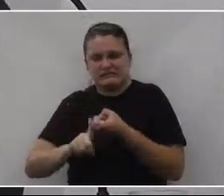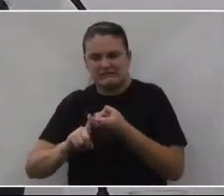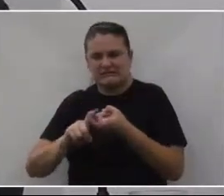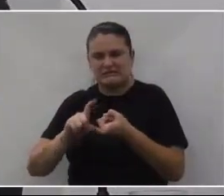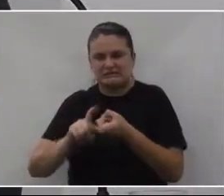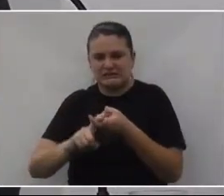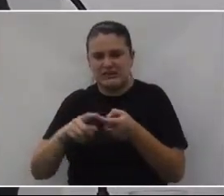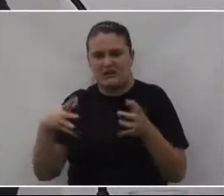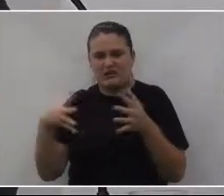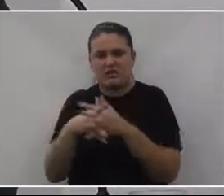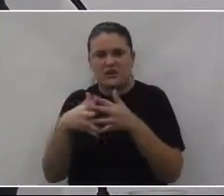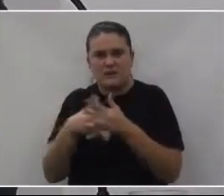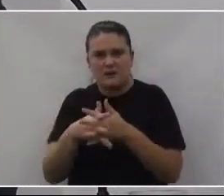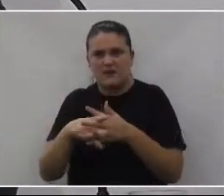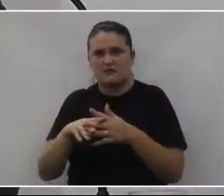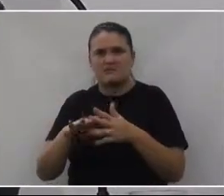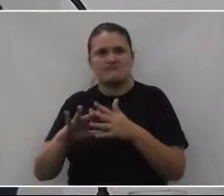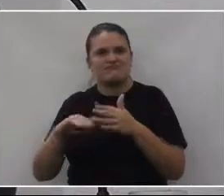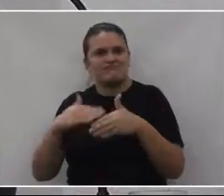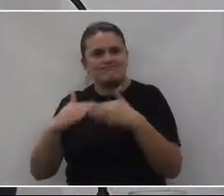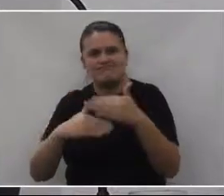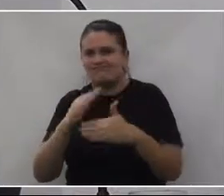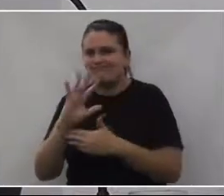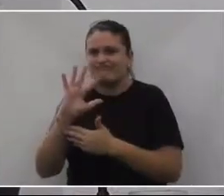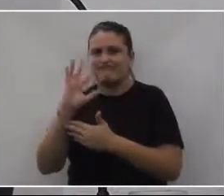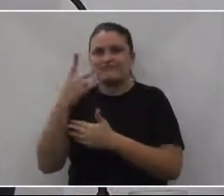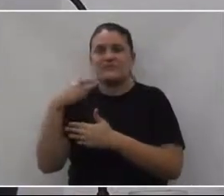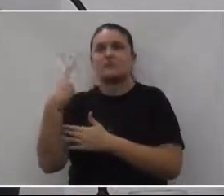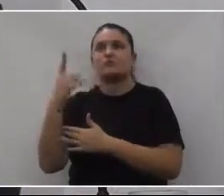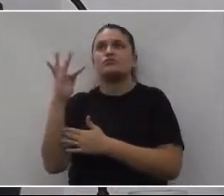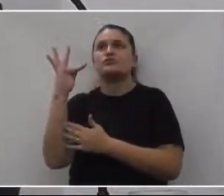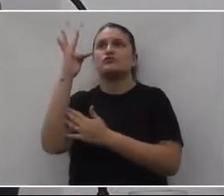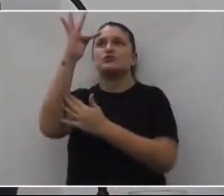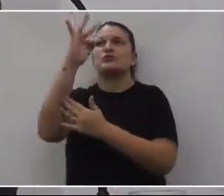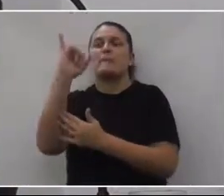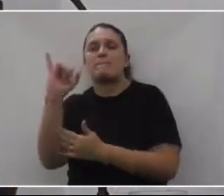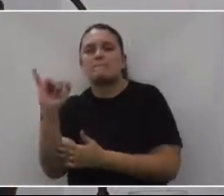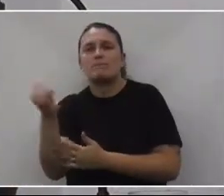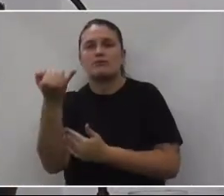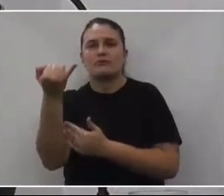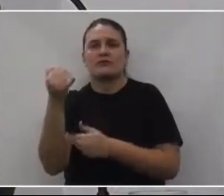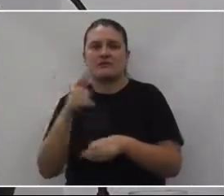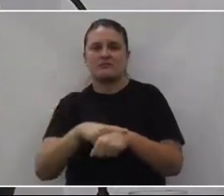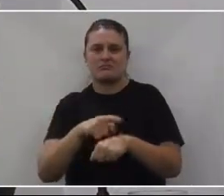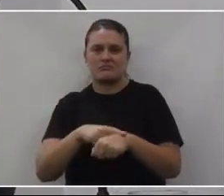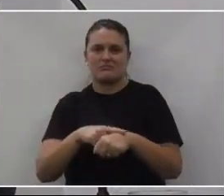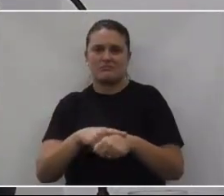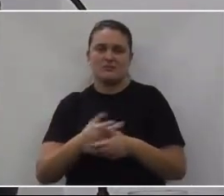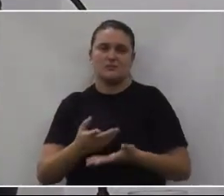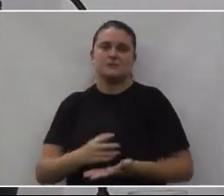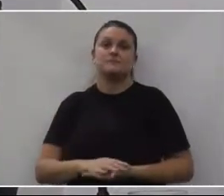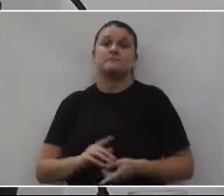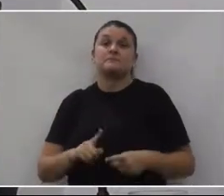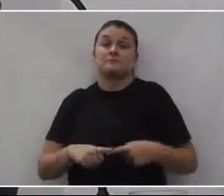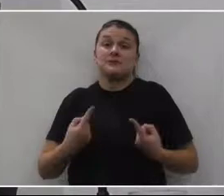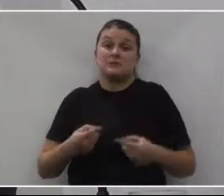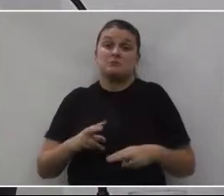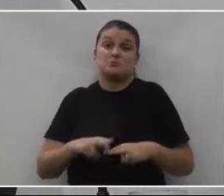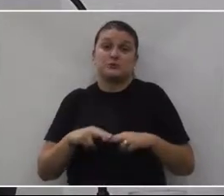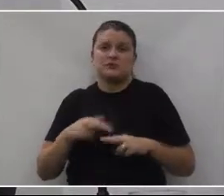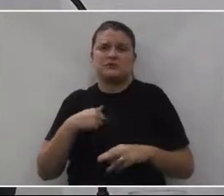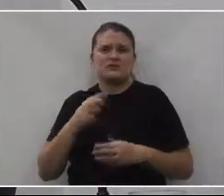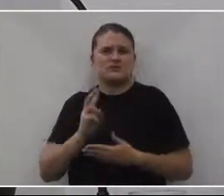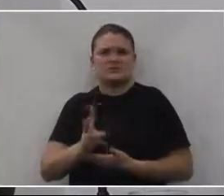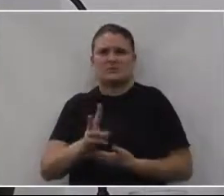para que naqueles momentos não aconteça, para poder, na frente, desfrutar de momentos. Mas por isso que eu sempre